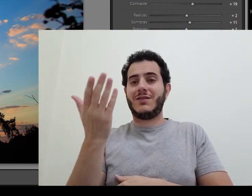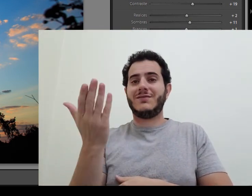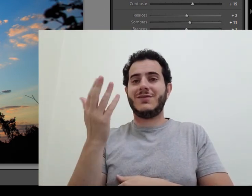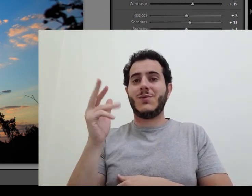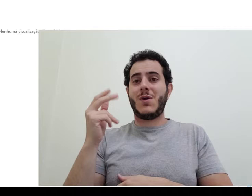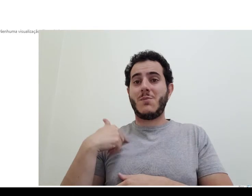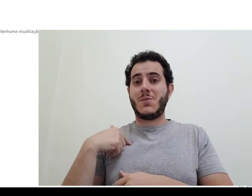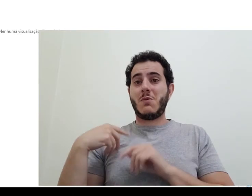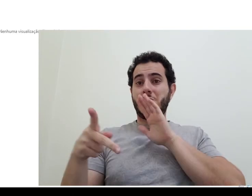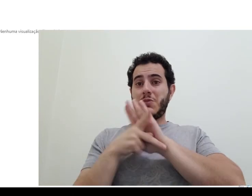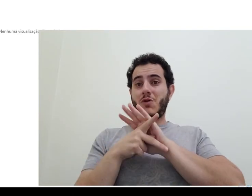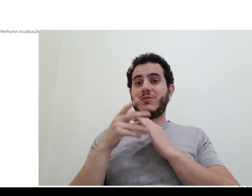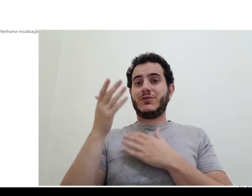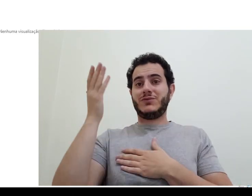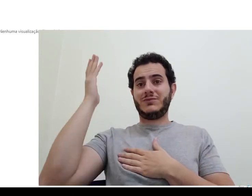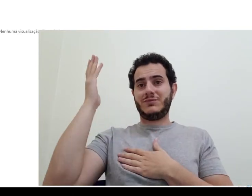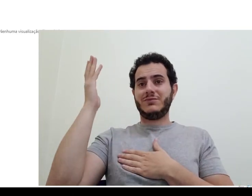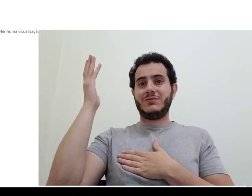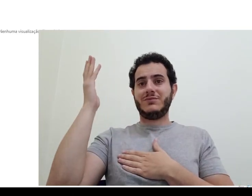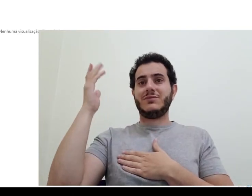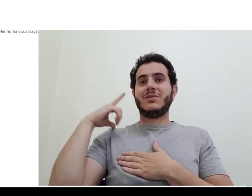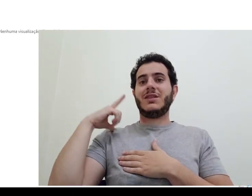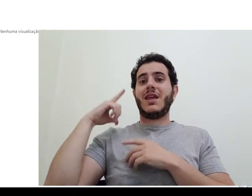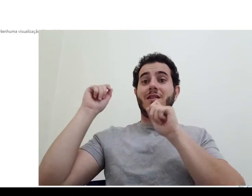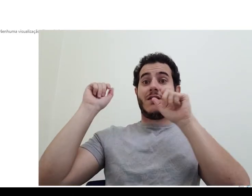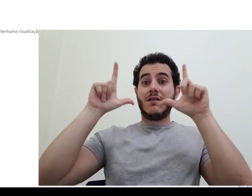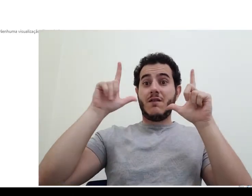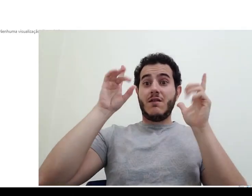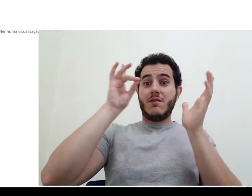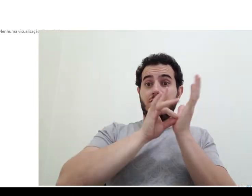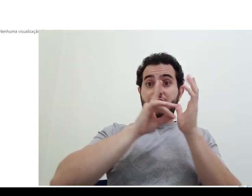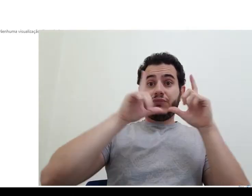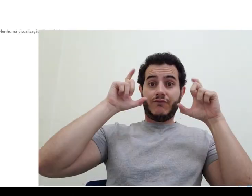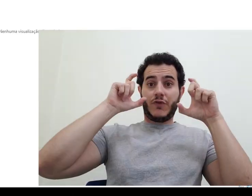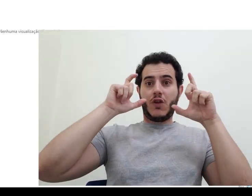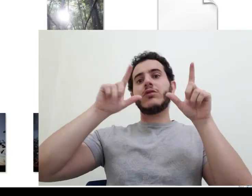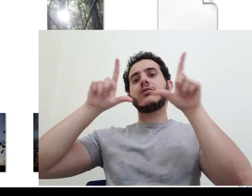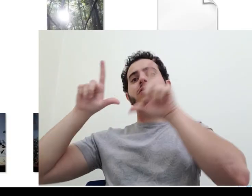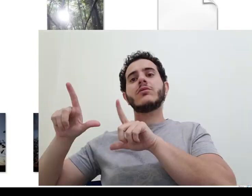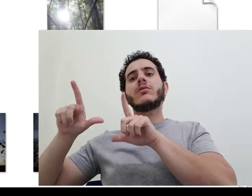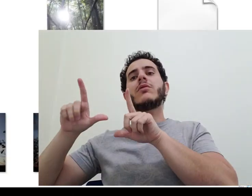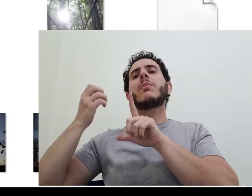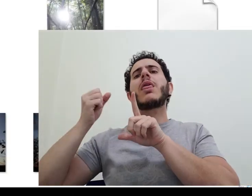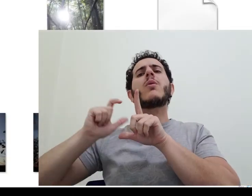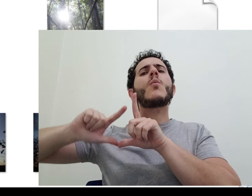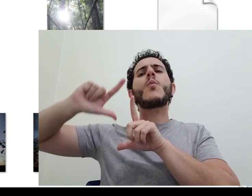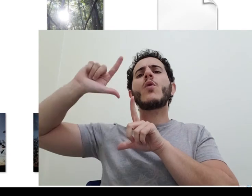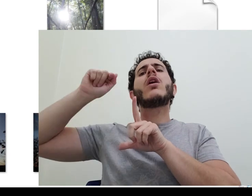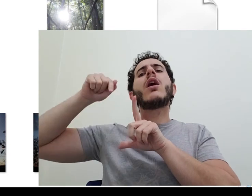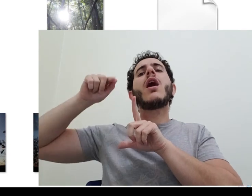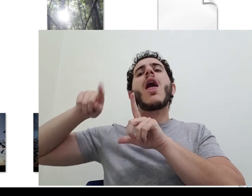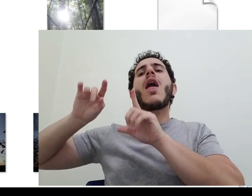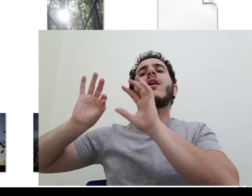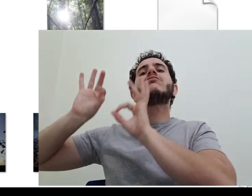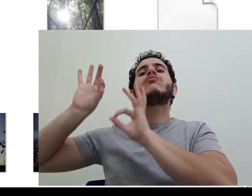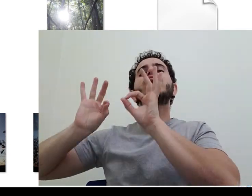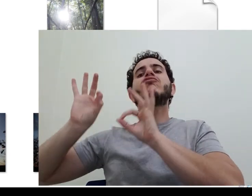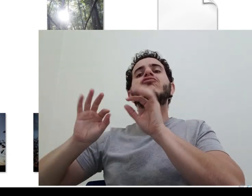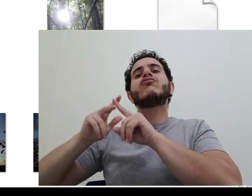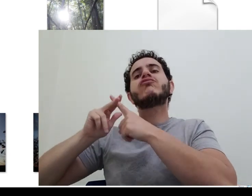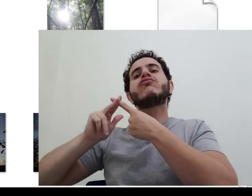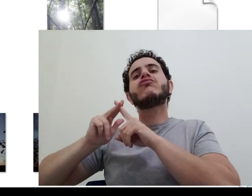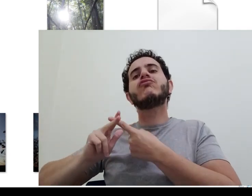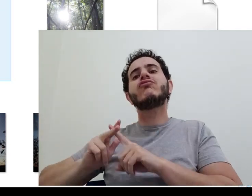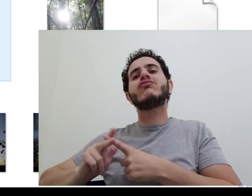ir lá, como vocês viram aqui, ó, tirar a visualização só para a gente ver melhor. Cada foto tem um arquivo XMP do